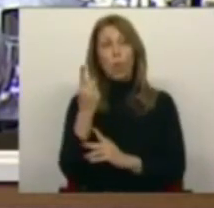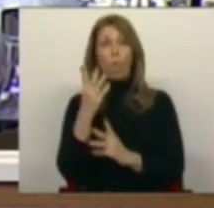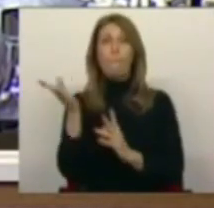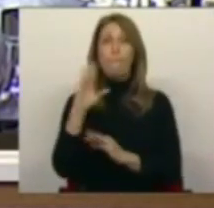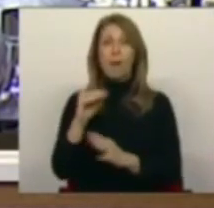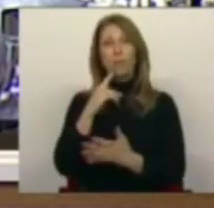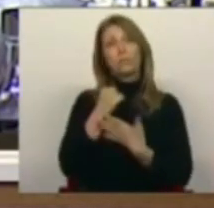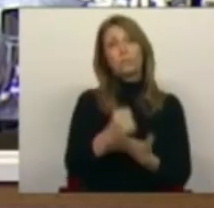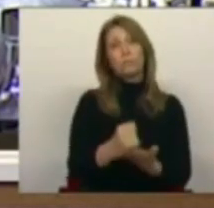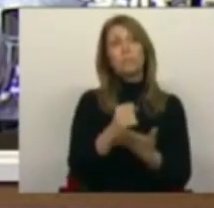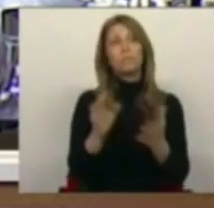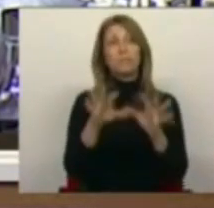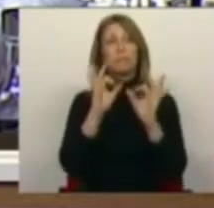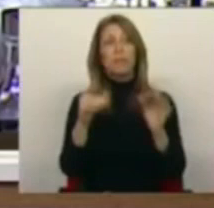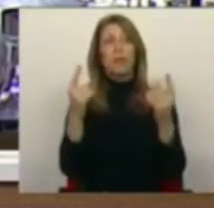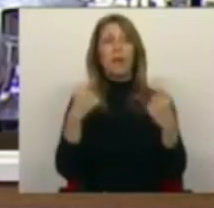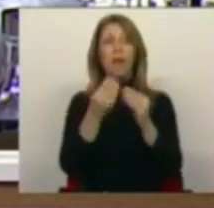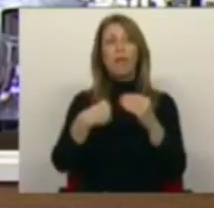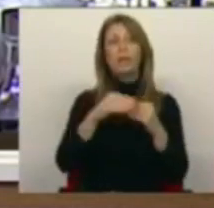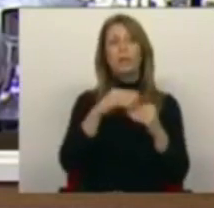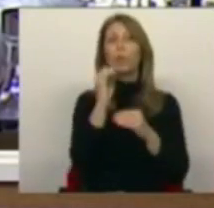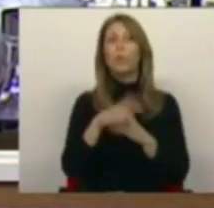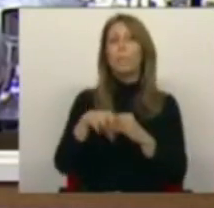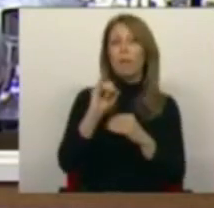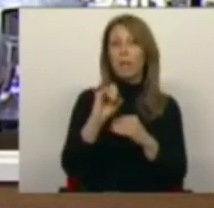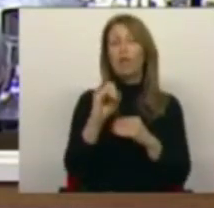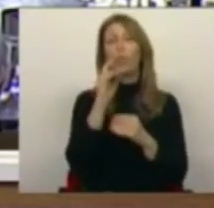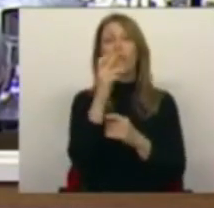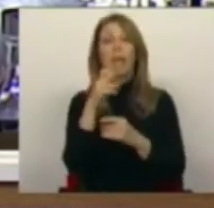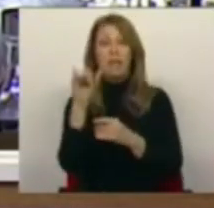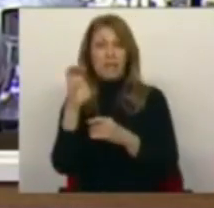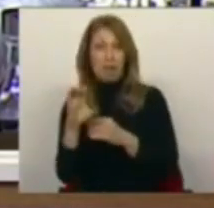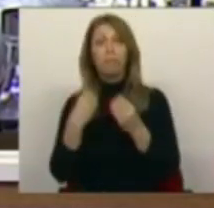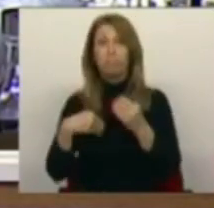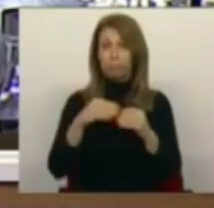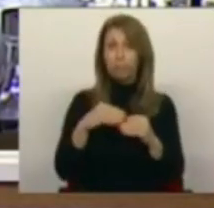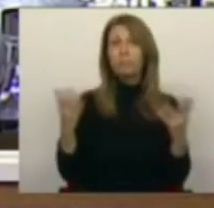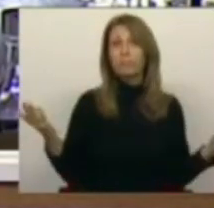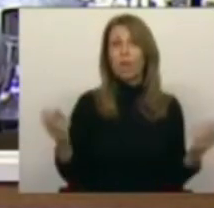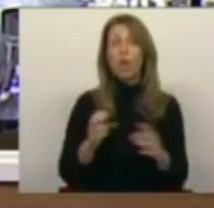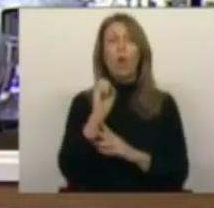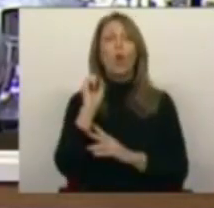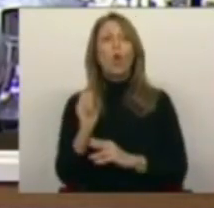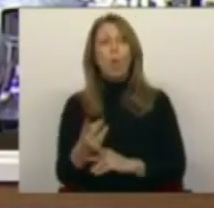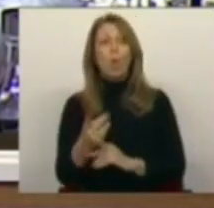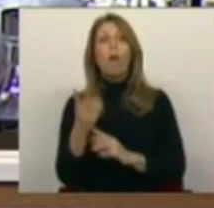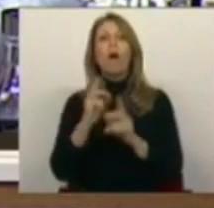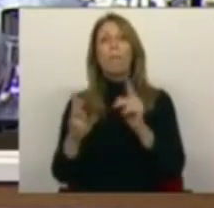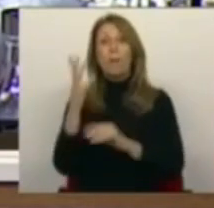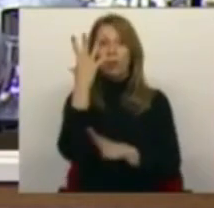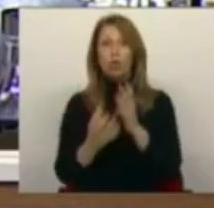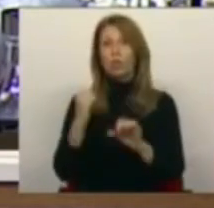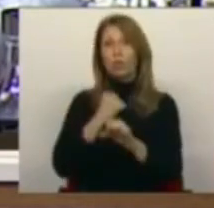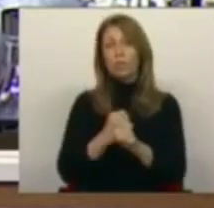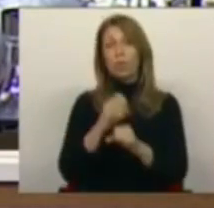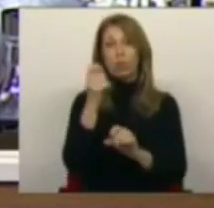aquelas que existem relativamente ao adicional do IMI e do IRC? Vão aumentar os descontos dos trabalhadores ou das empresas para a